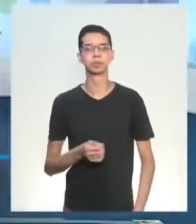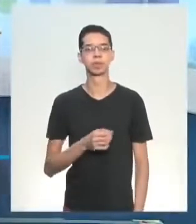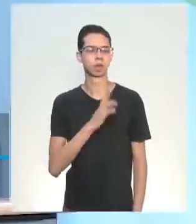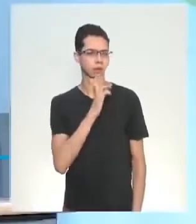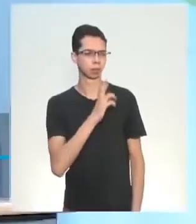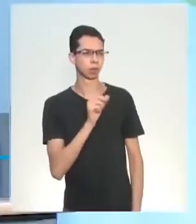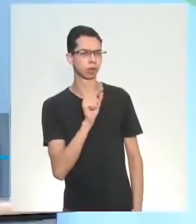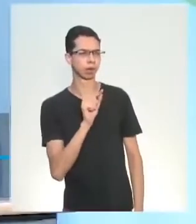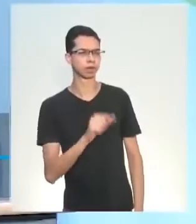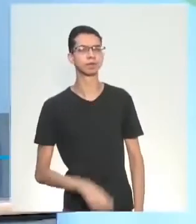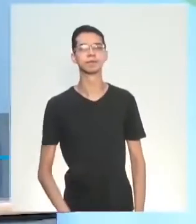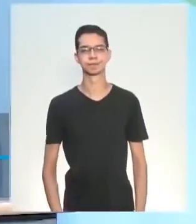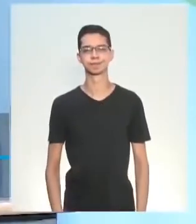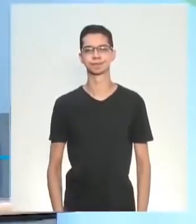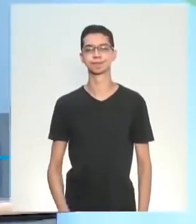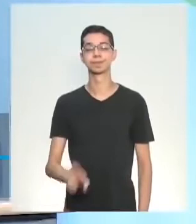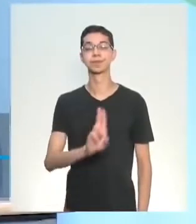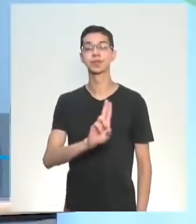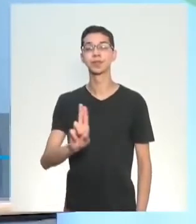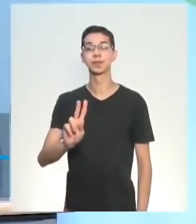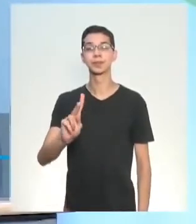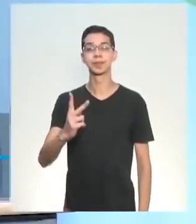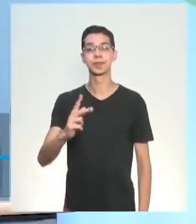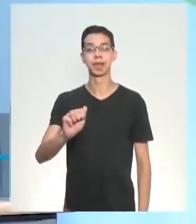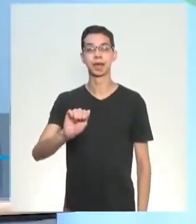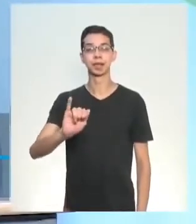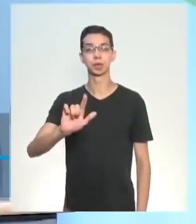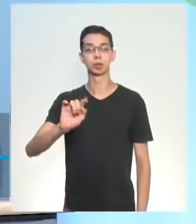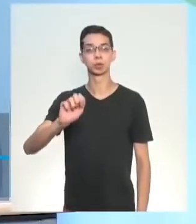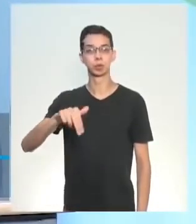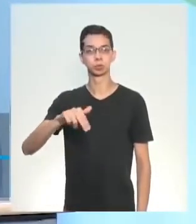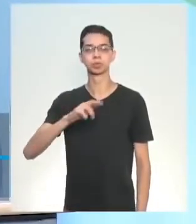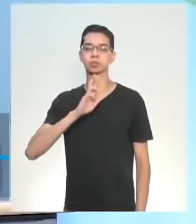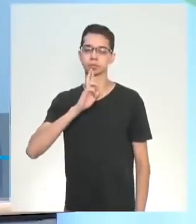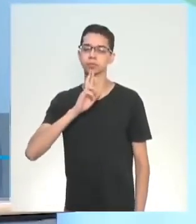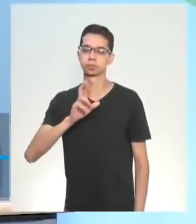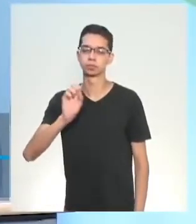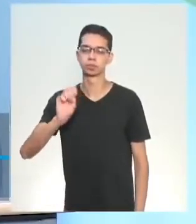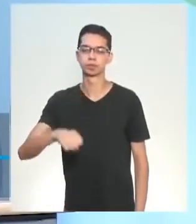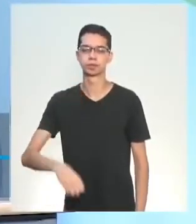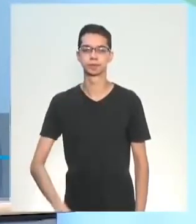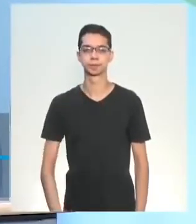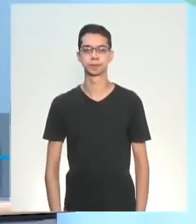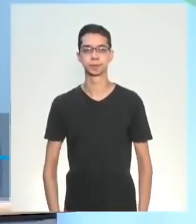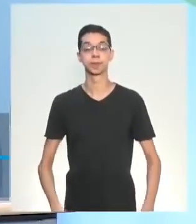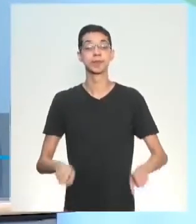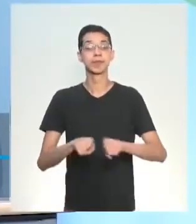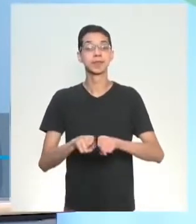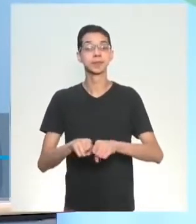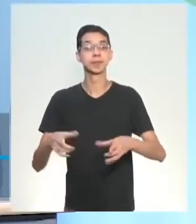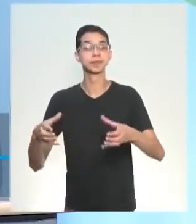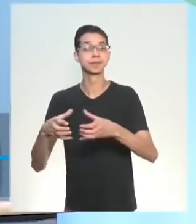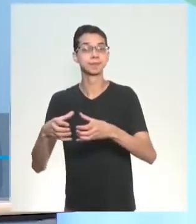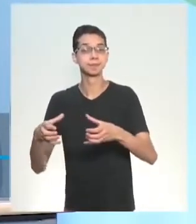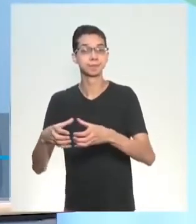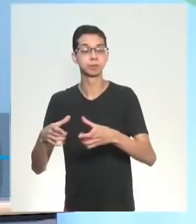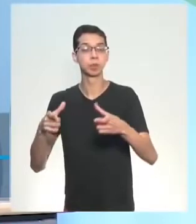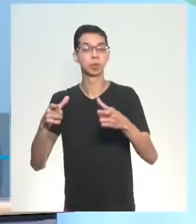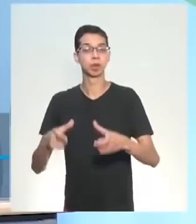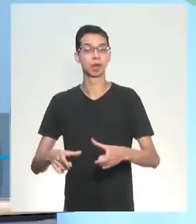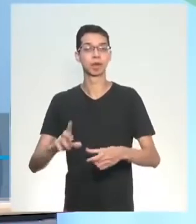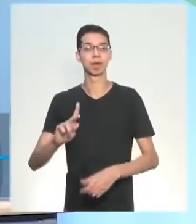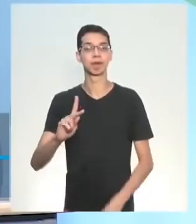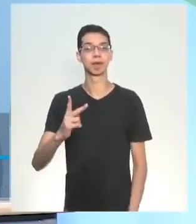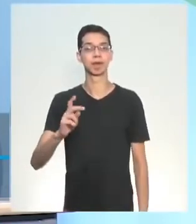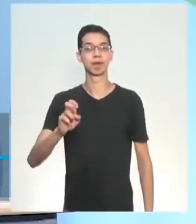Ailton da Pro Andréia disse que sim. Deixa eu ver aqui. O pessoal lá do Henrique Rocha de Andrade,